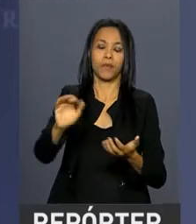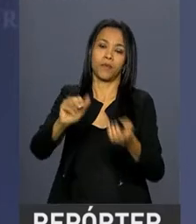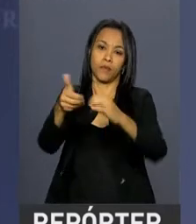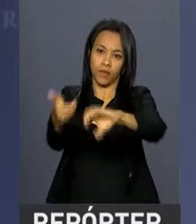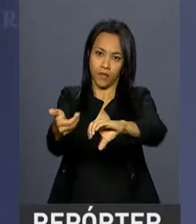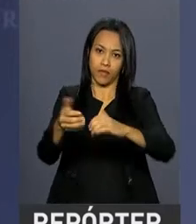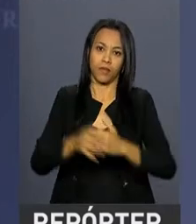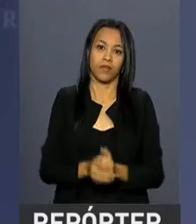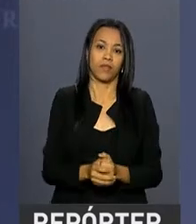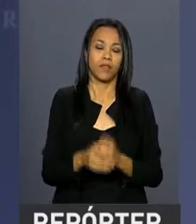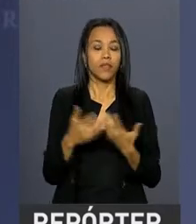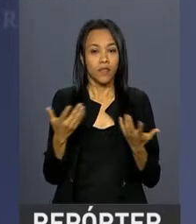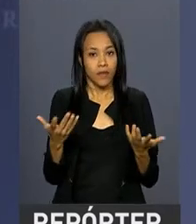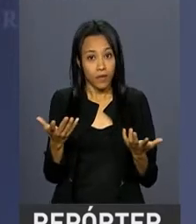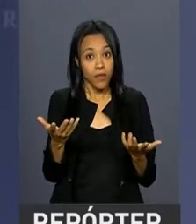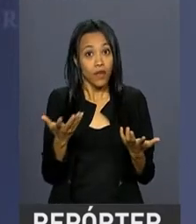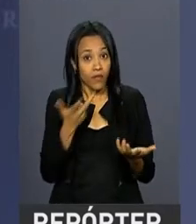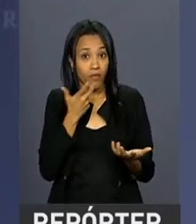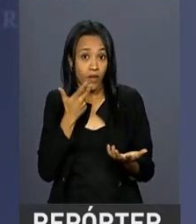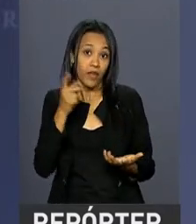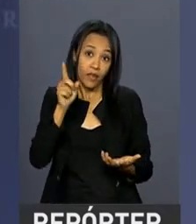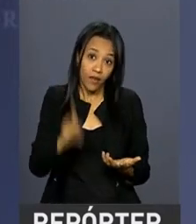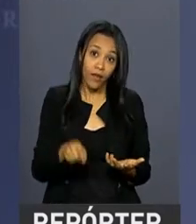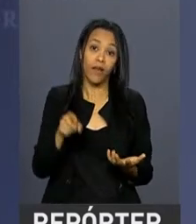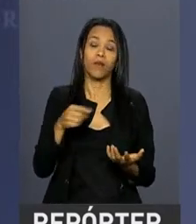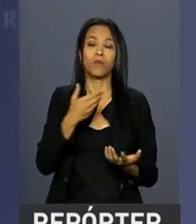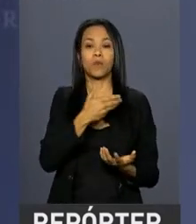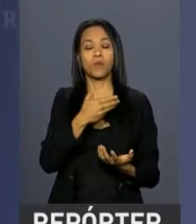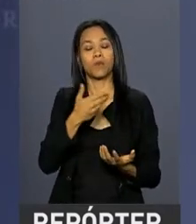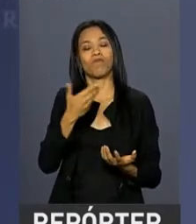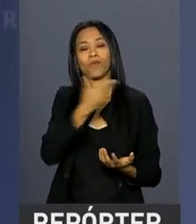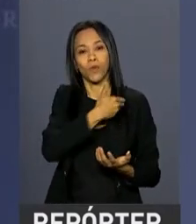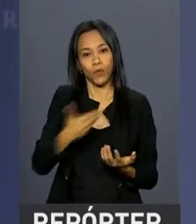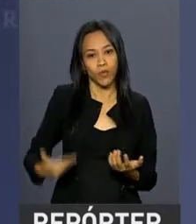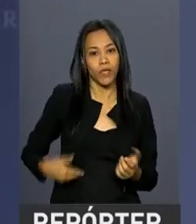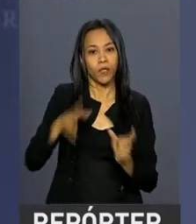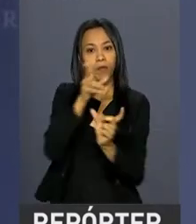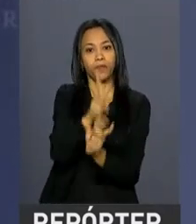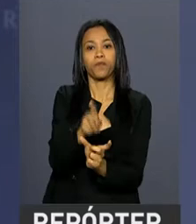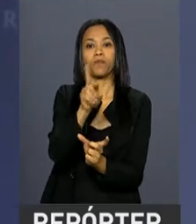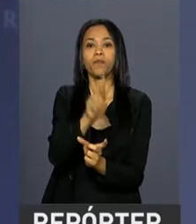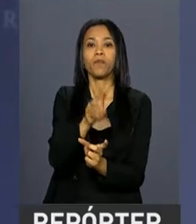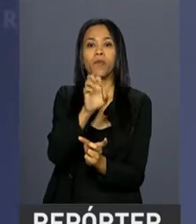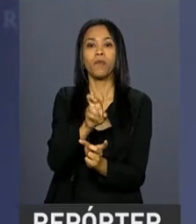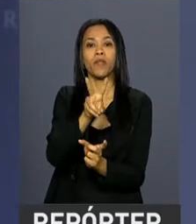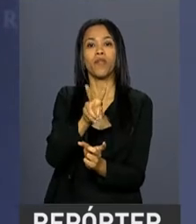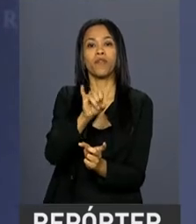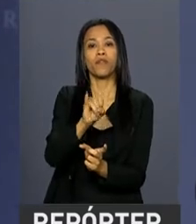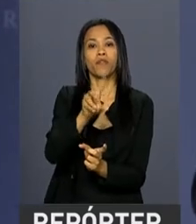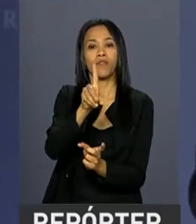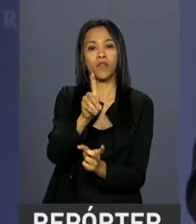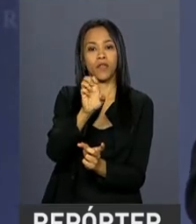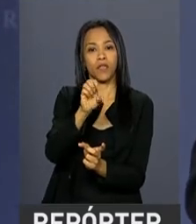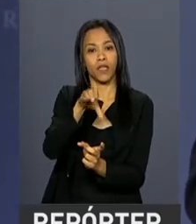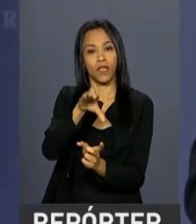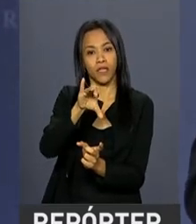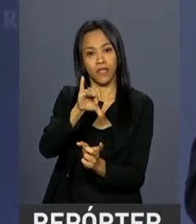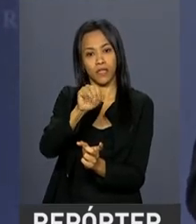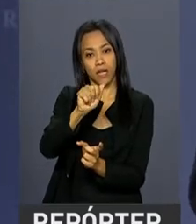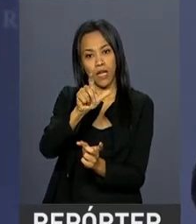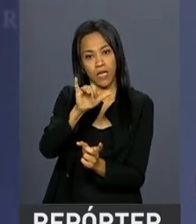devo dizer que, embora se trate de um presidencialismo, o nosso governo faz um governo, vamos dizer assim,